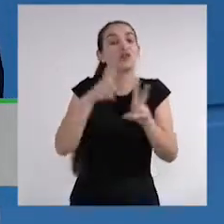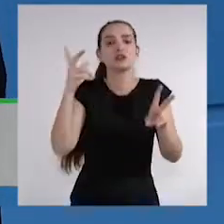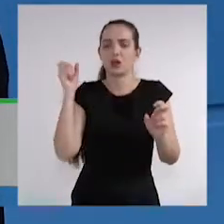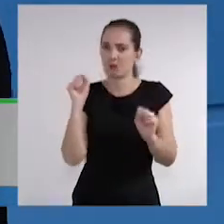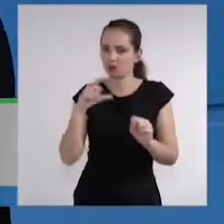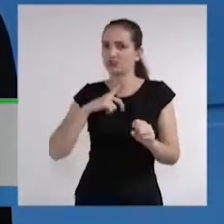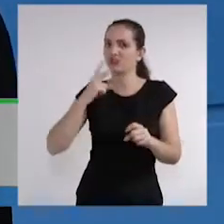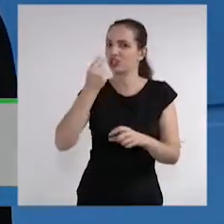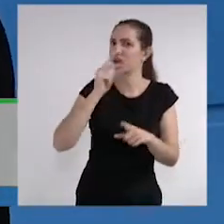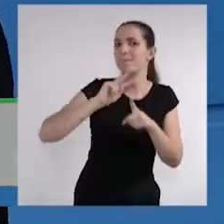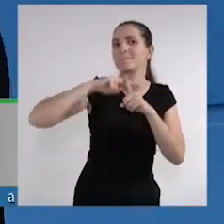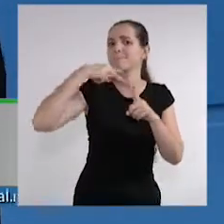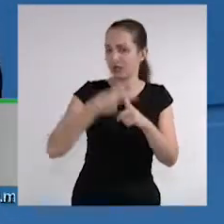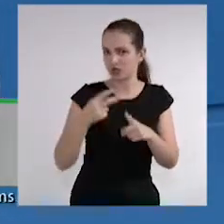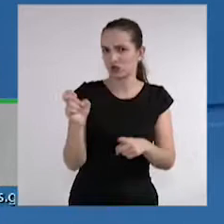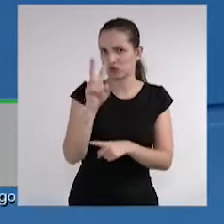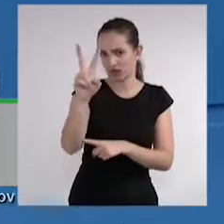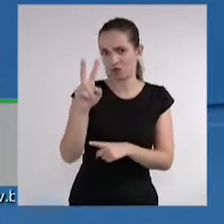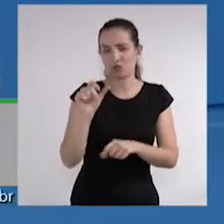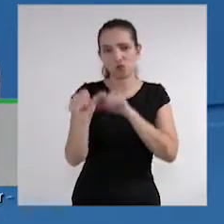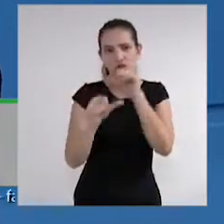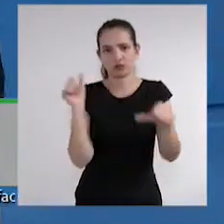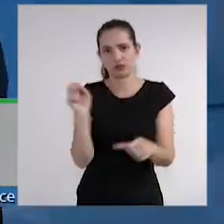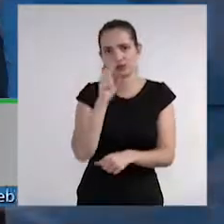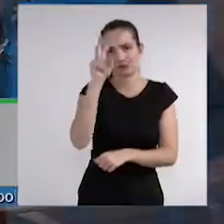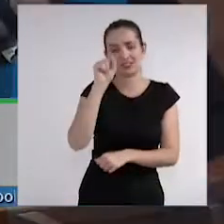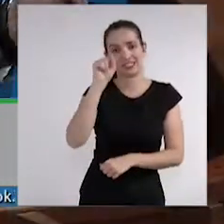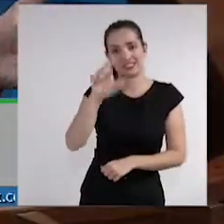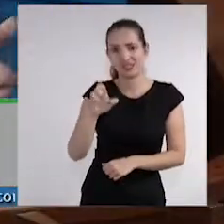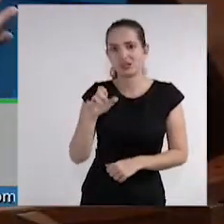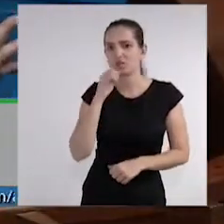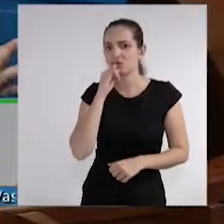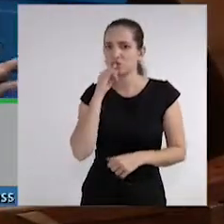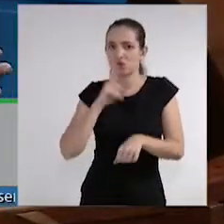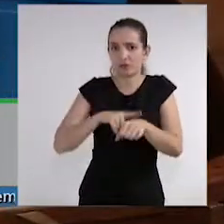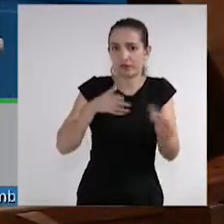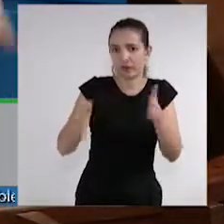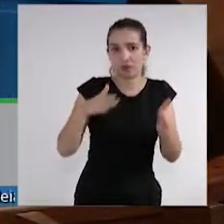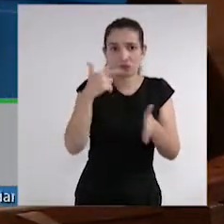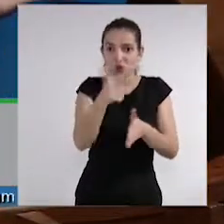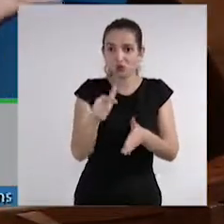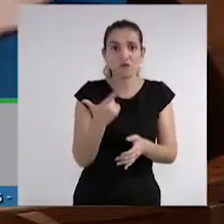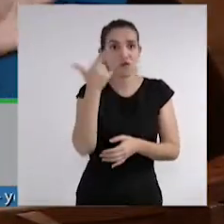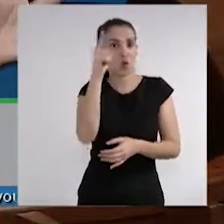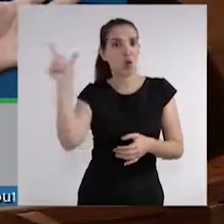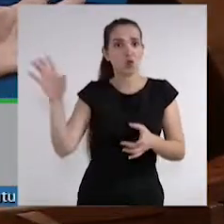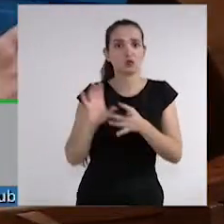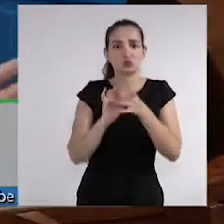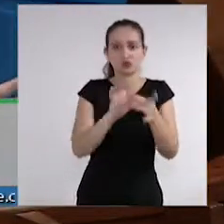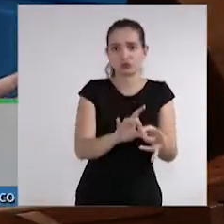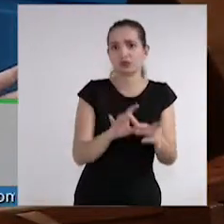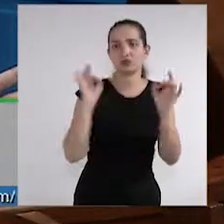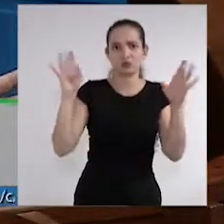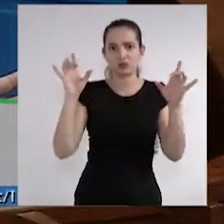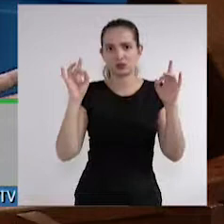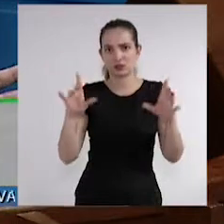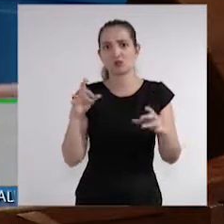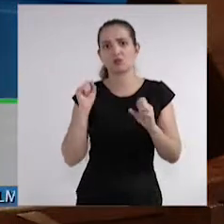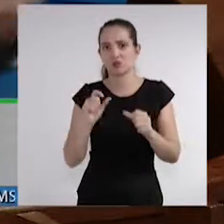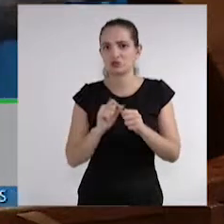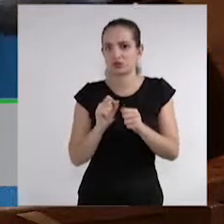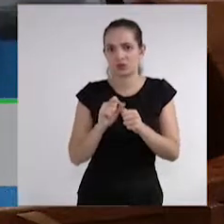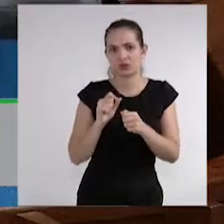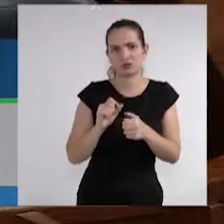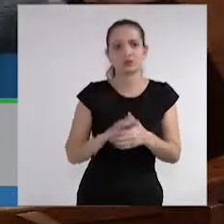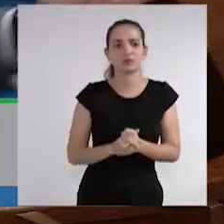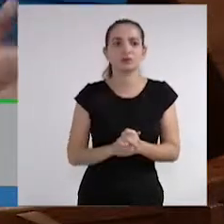de correção ou de mudança de valor se não houve, durante aquele período, uma circunstância extraordinária para que se faça isso.